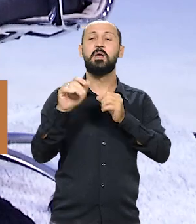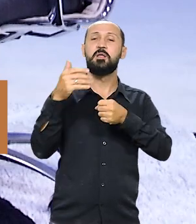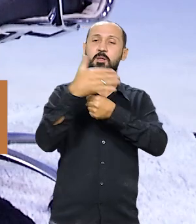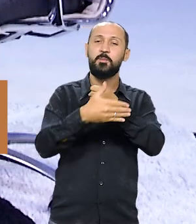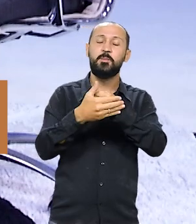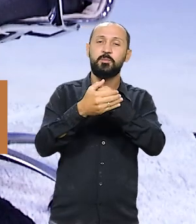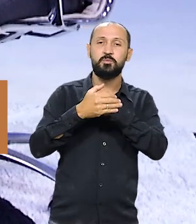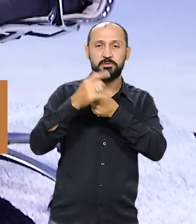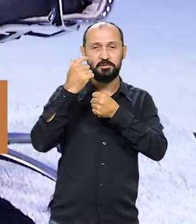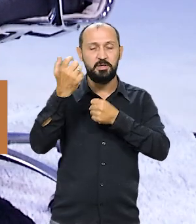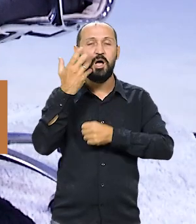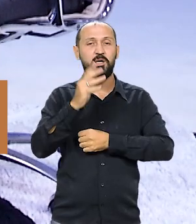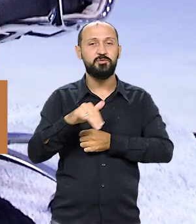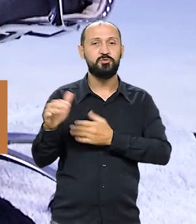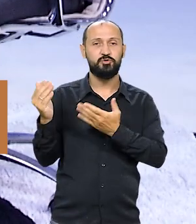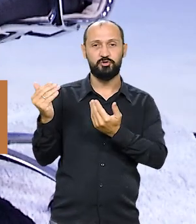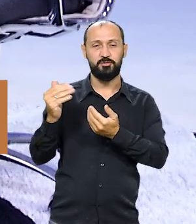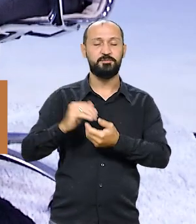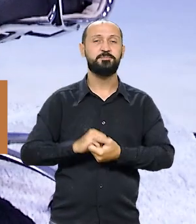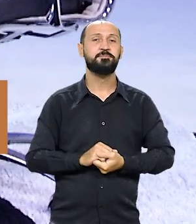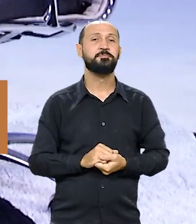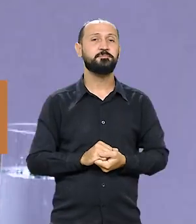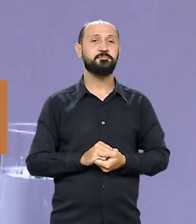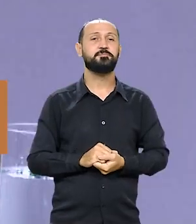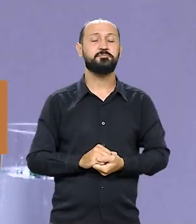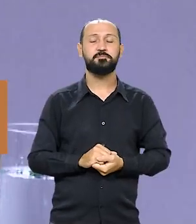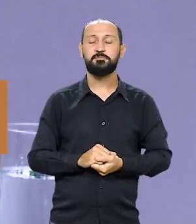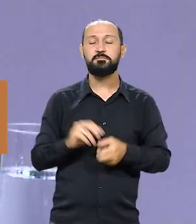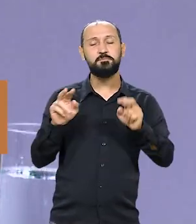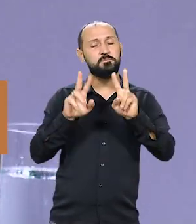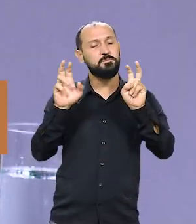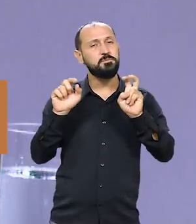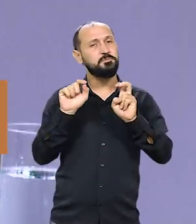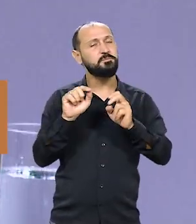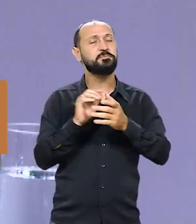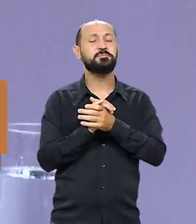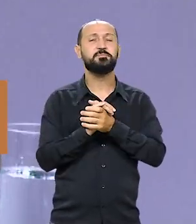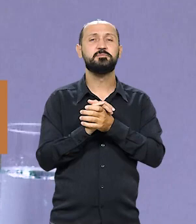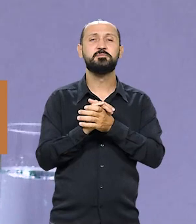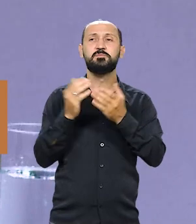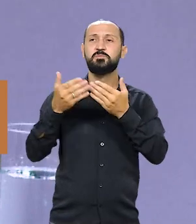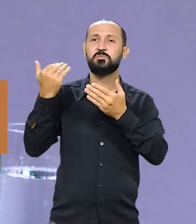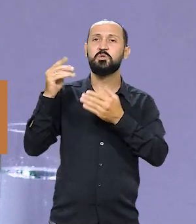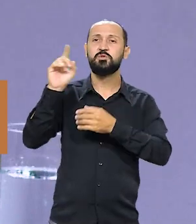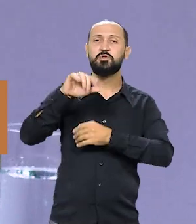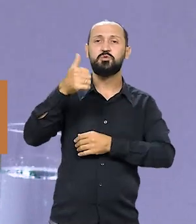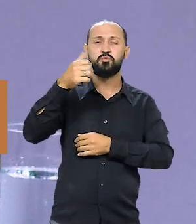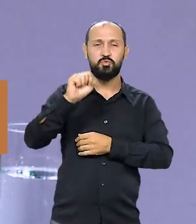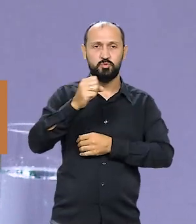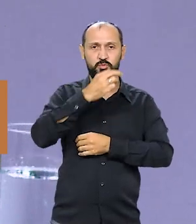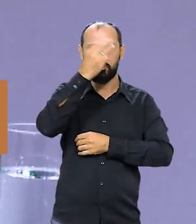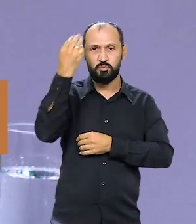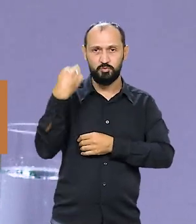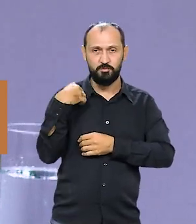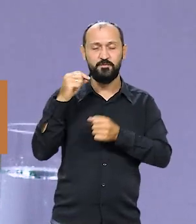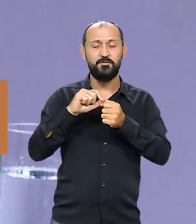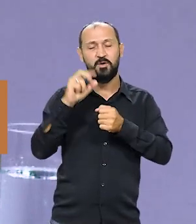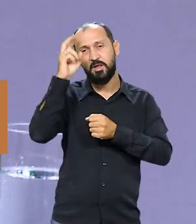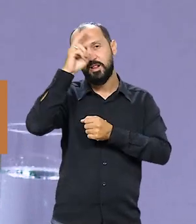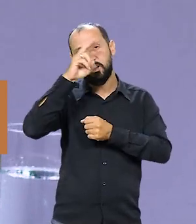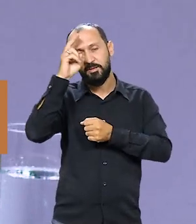na proteção, né, dos interesses de crianças e adolescentes. Já nesse assunto. Bom, e no último dia 18 de maio